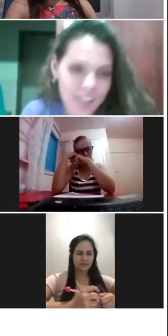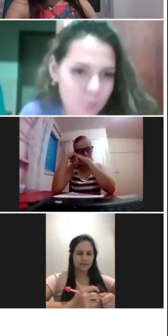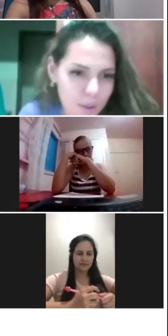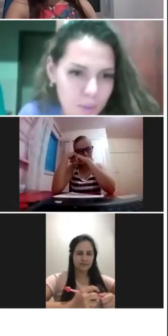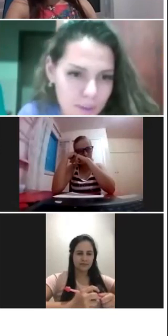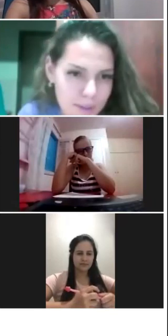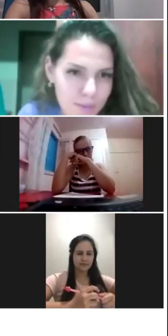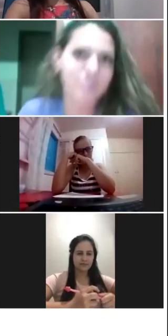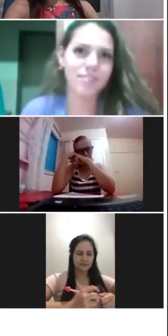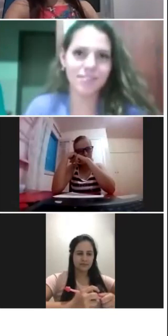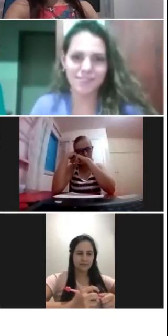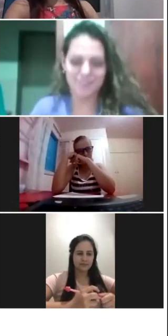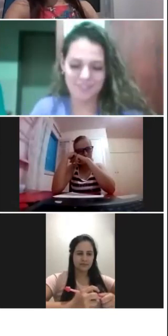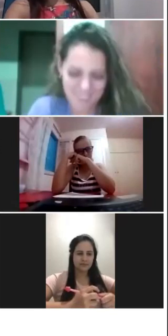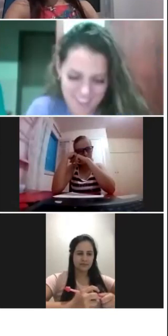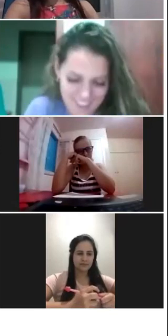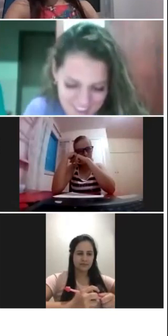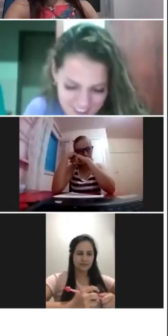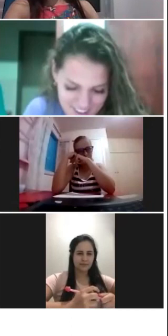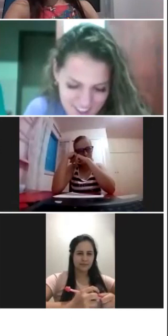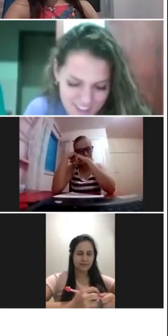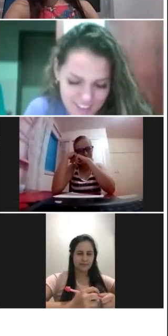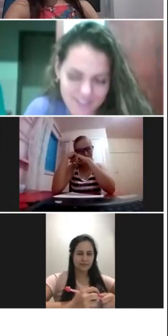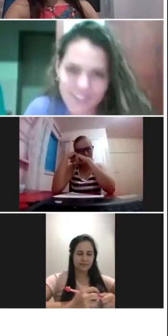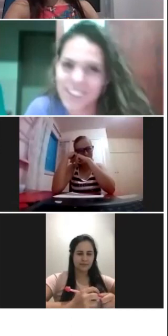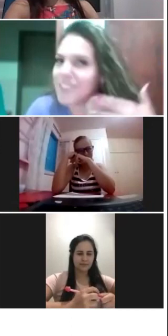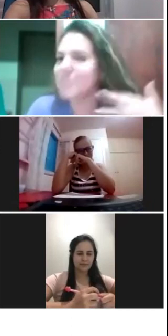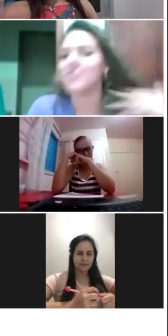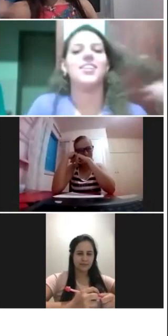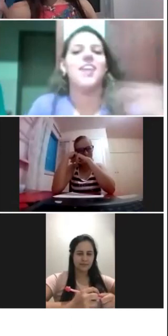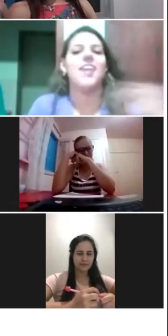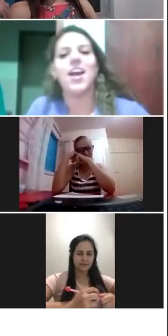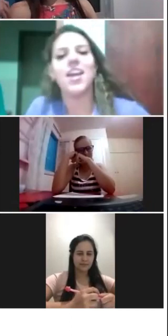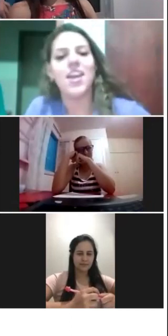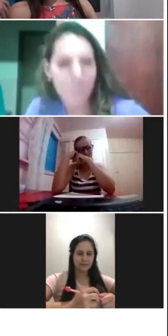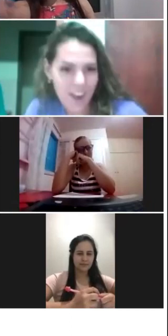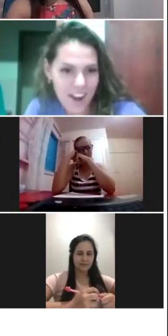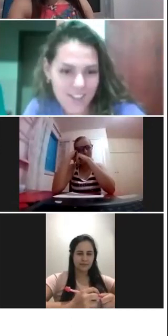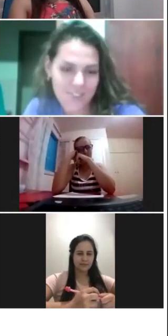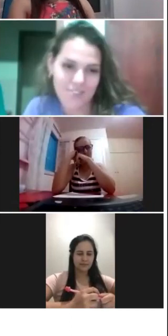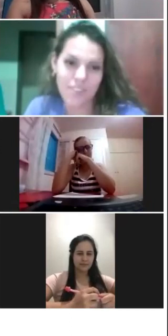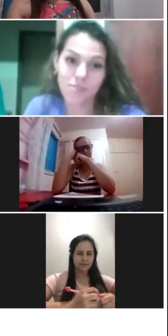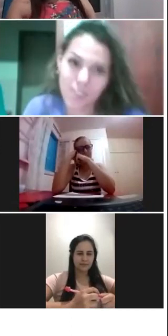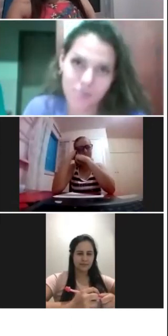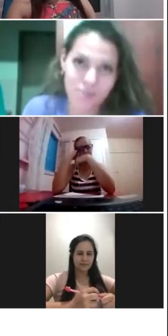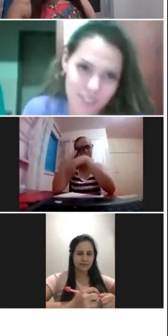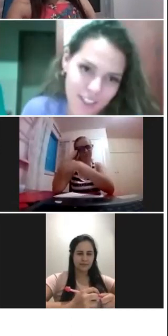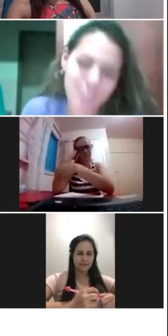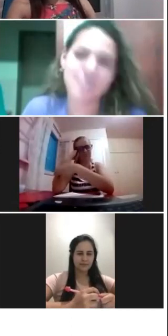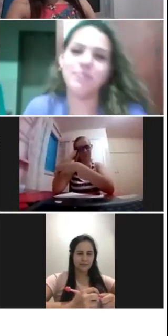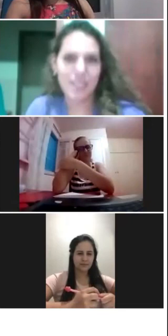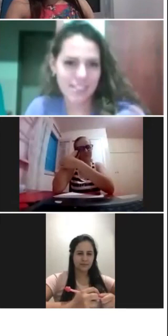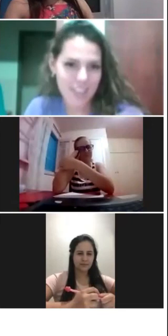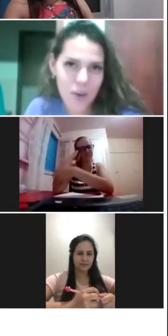Tem que responder por quê mesmo? Tem. Ah, tá. Então, eu acho, não sei, eu não tenho